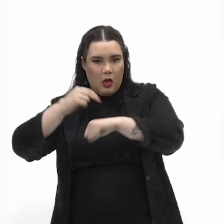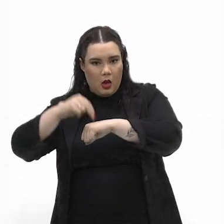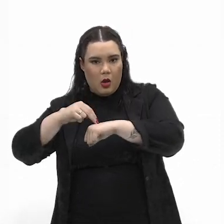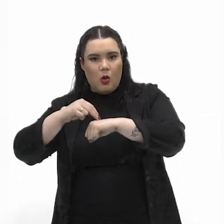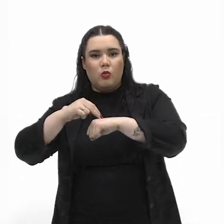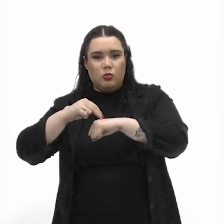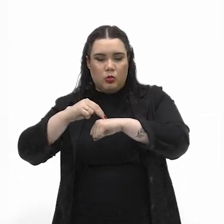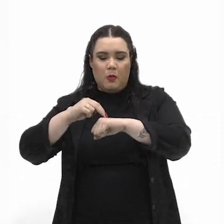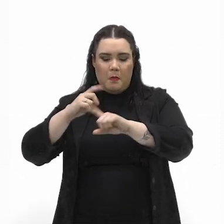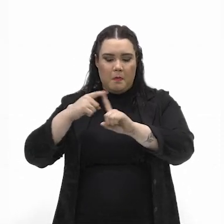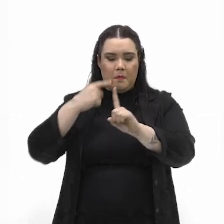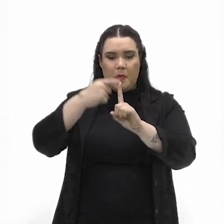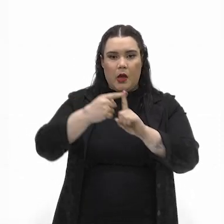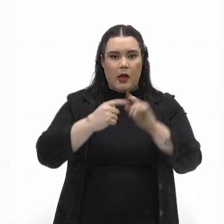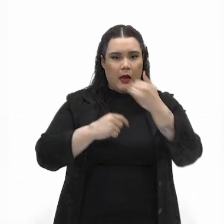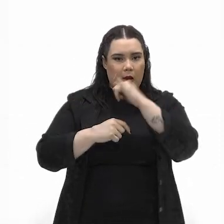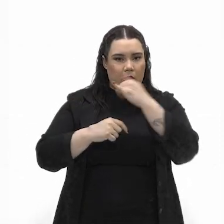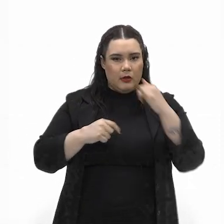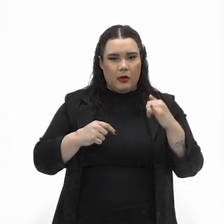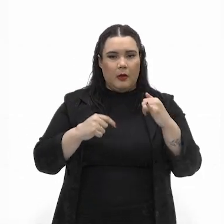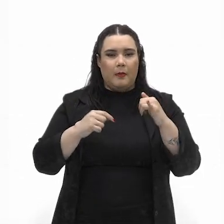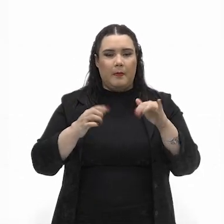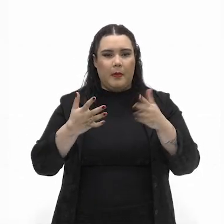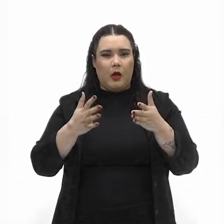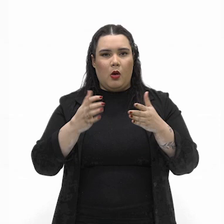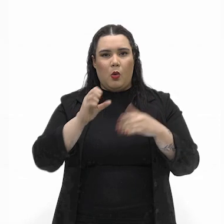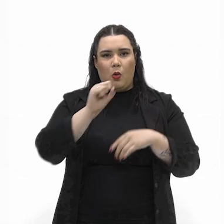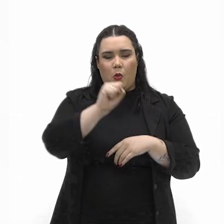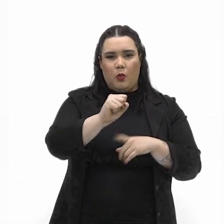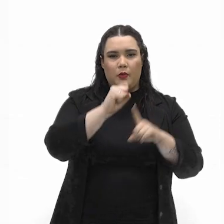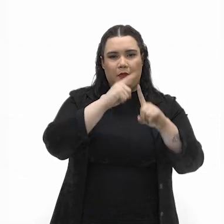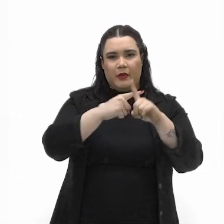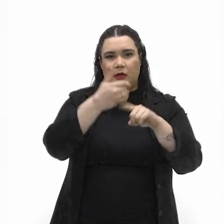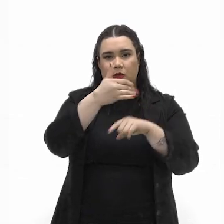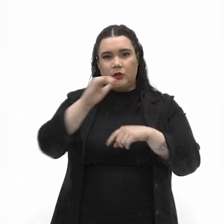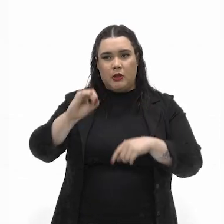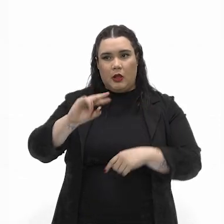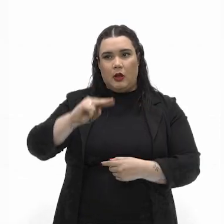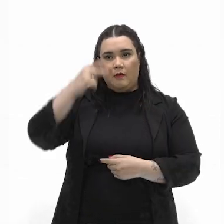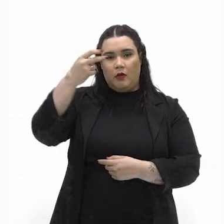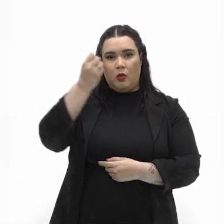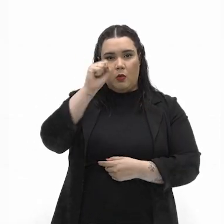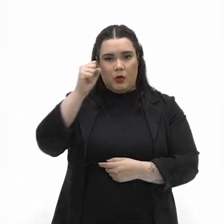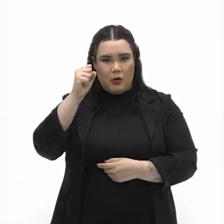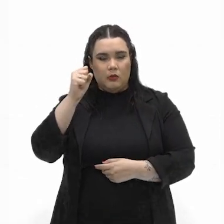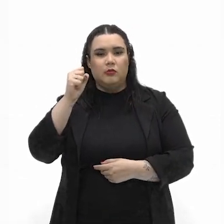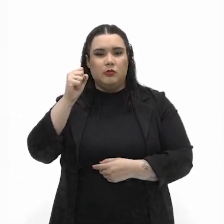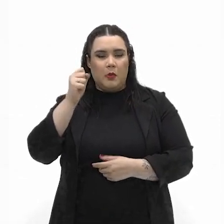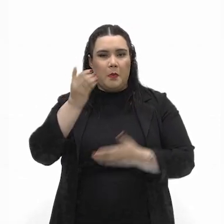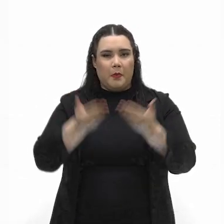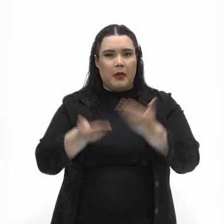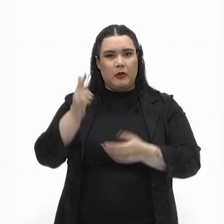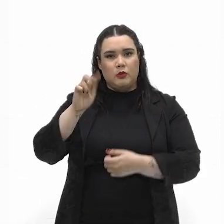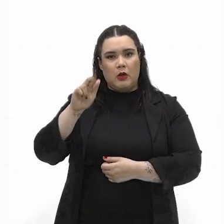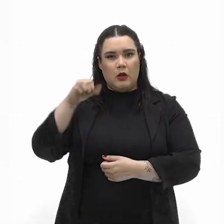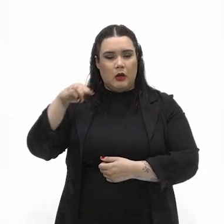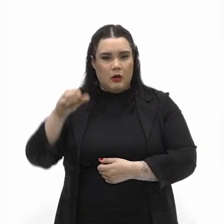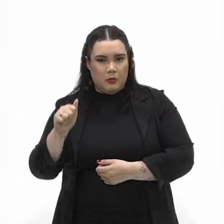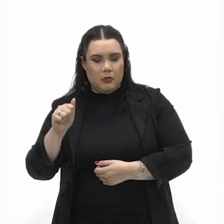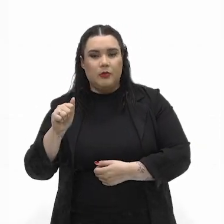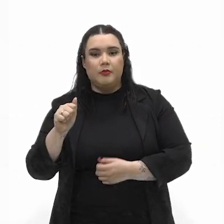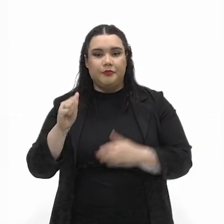de energia que é equivalente a 8 vezes 10 a 8ª kJ por grama, tá, pessoal? Então,